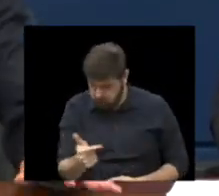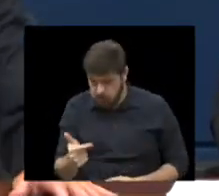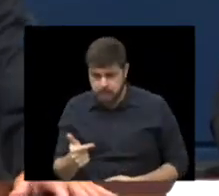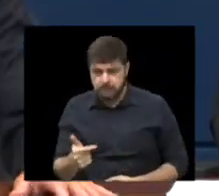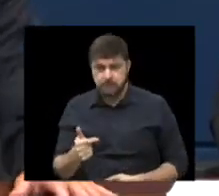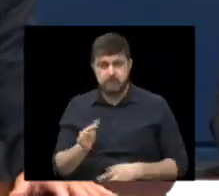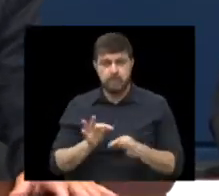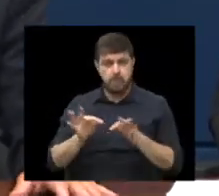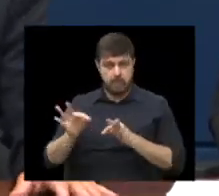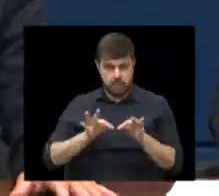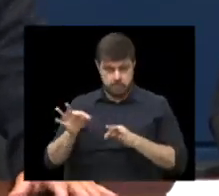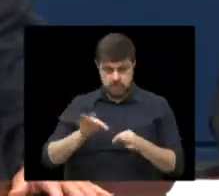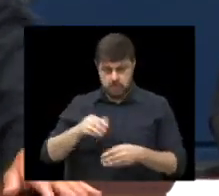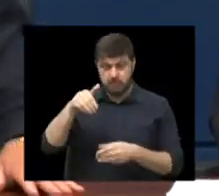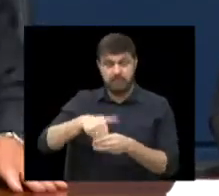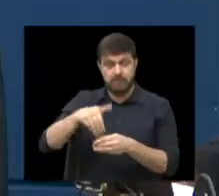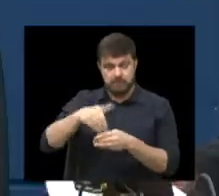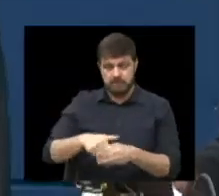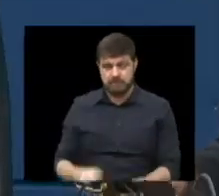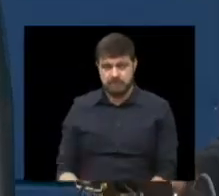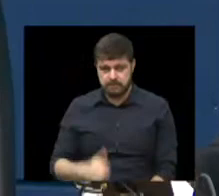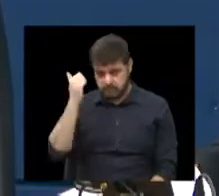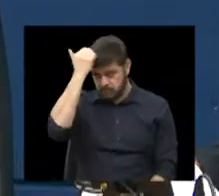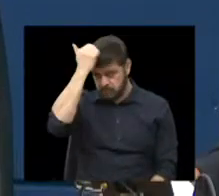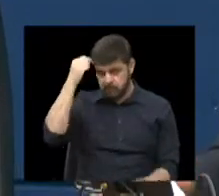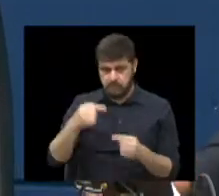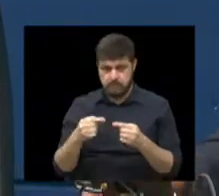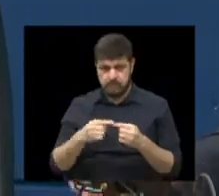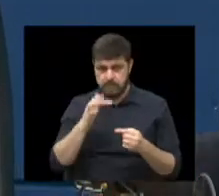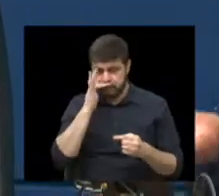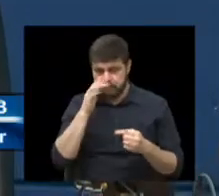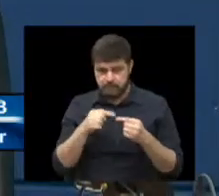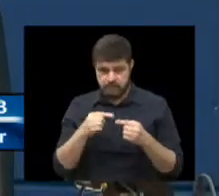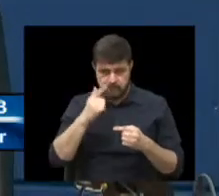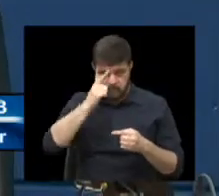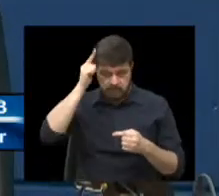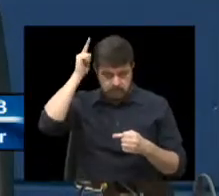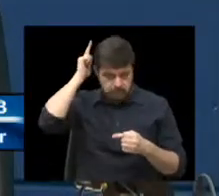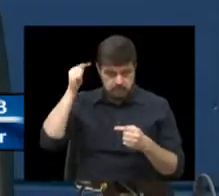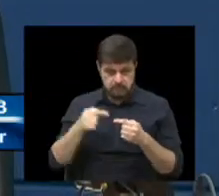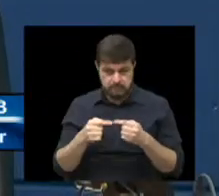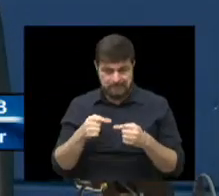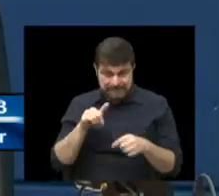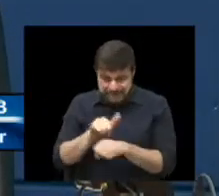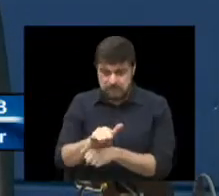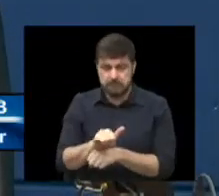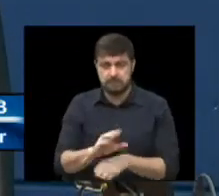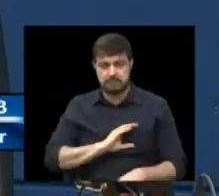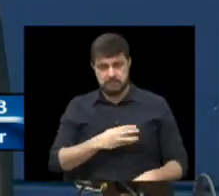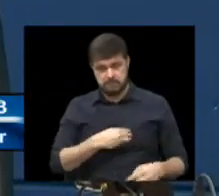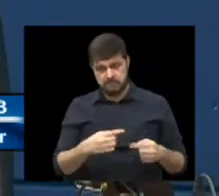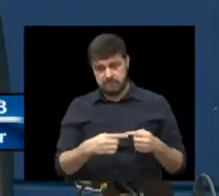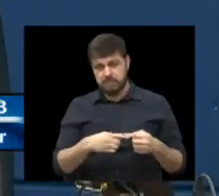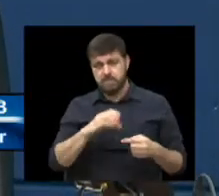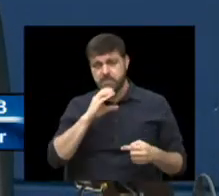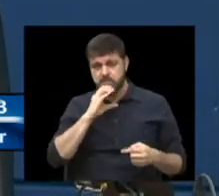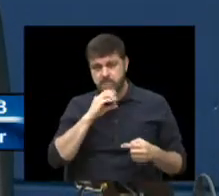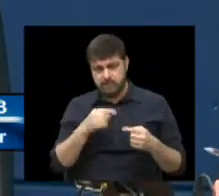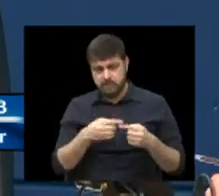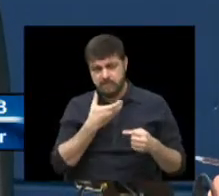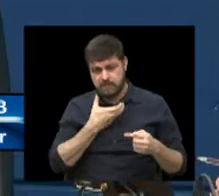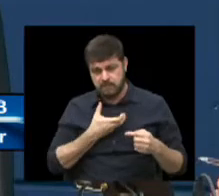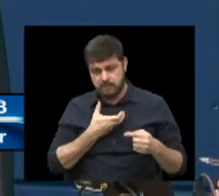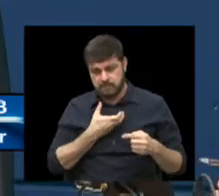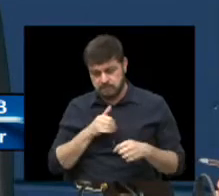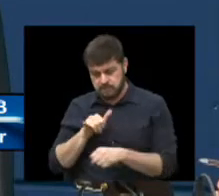o projeto vai à votação. Ailton da Farmácia, sim, Flores, sim, Aurélio Cláudio ausente, Campos Filho, sim, Carlão do PT, sim, Carmo